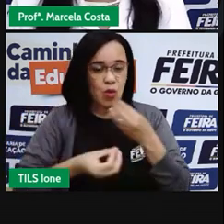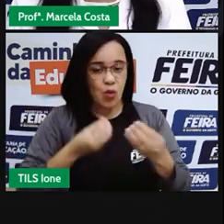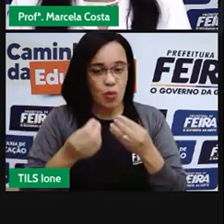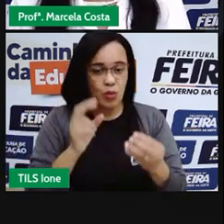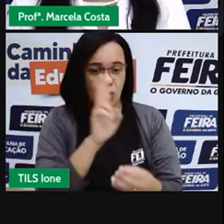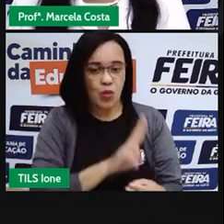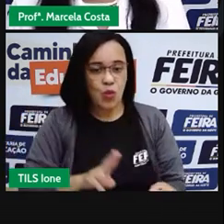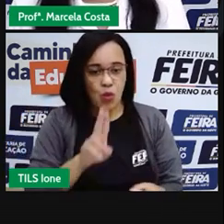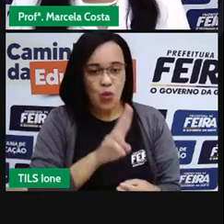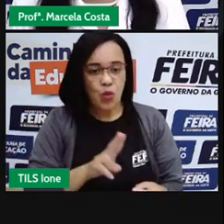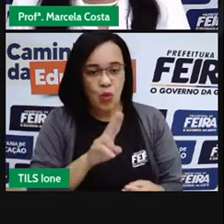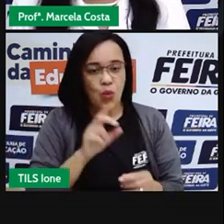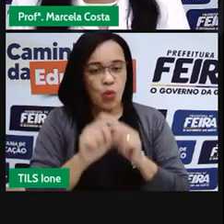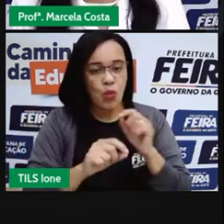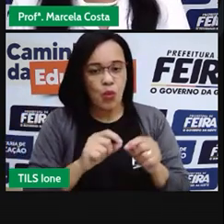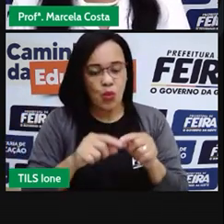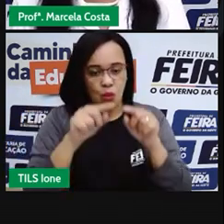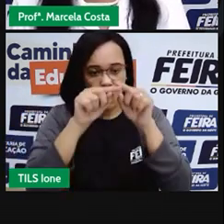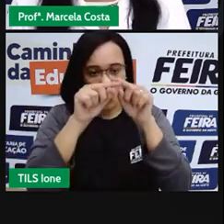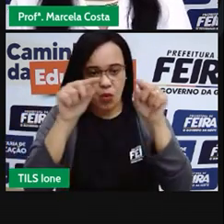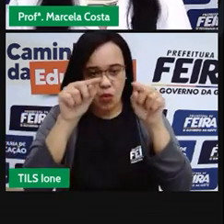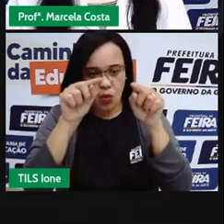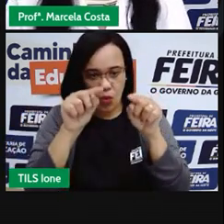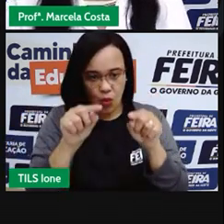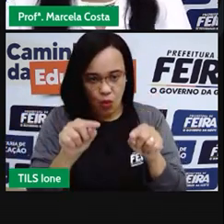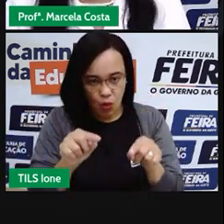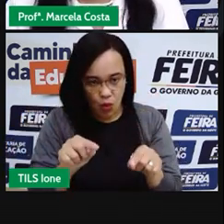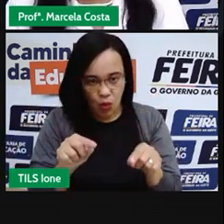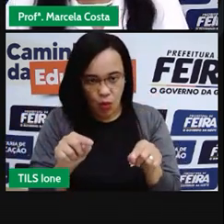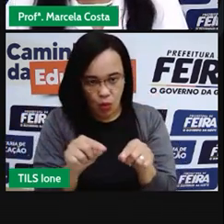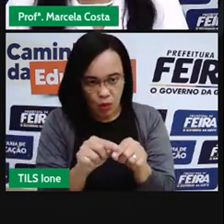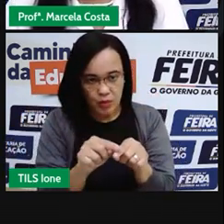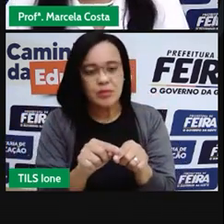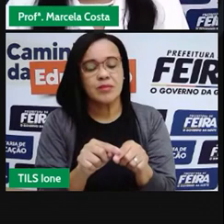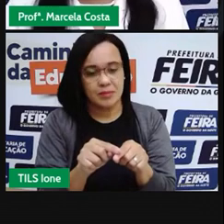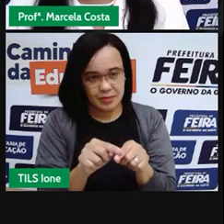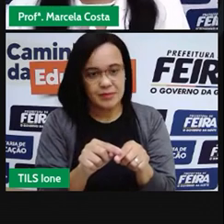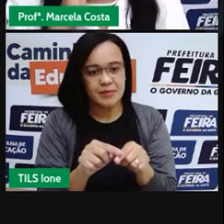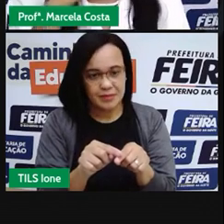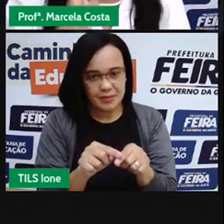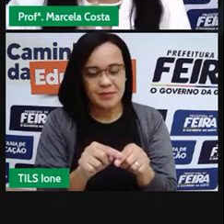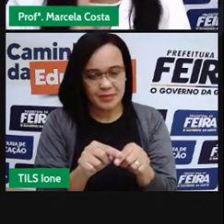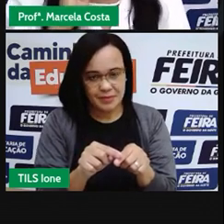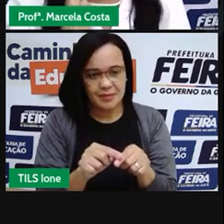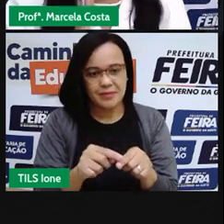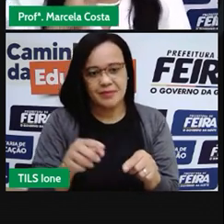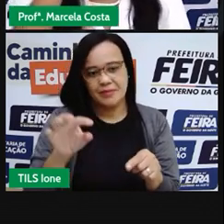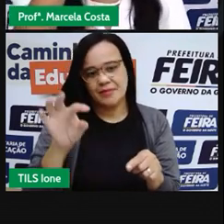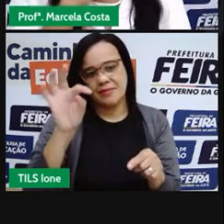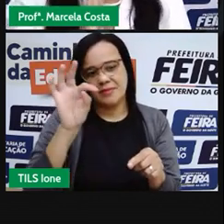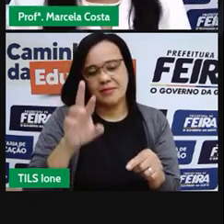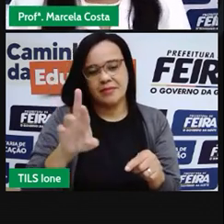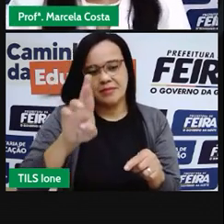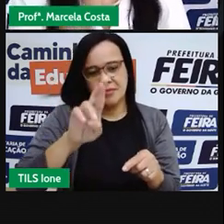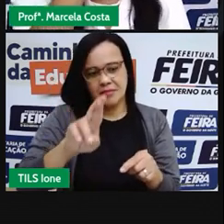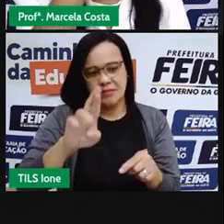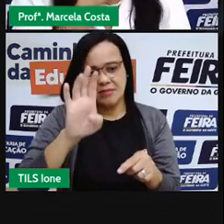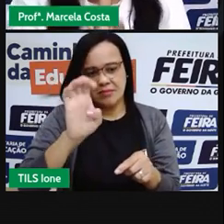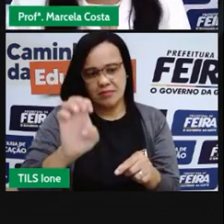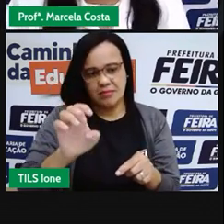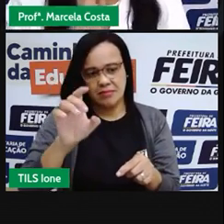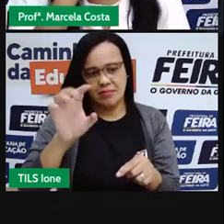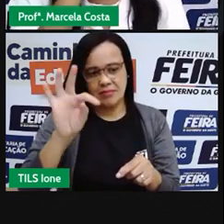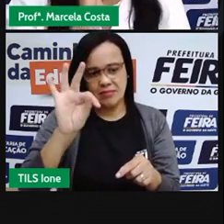um retângulo. A gente colocou um retângulo na vertical. Ó,